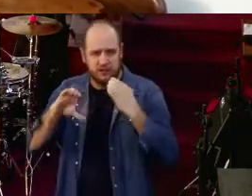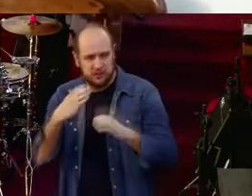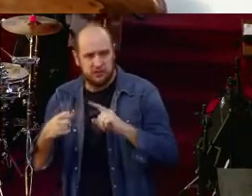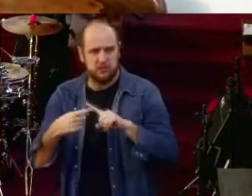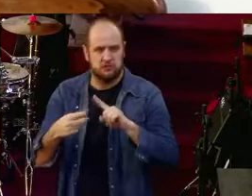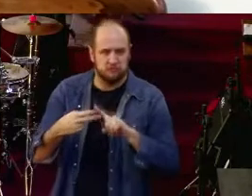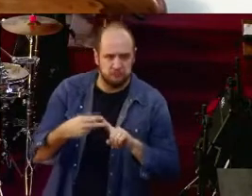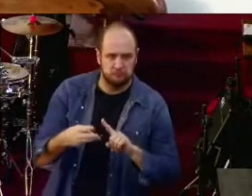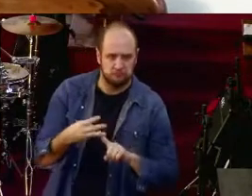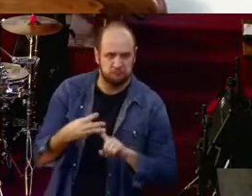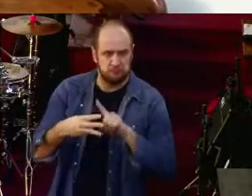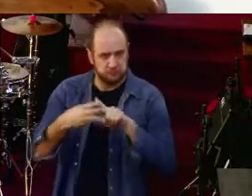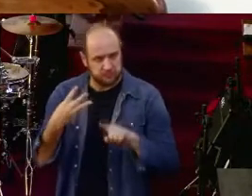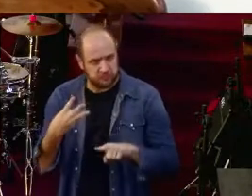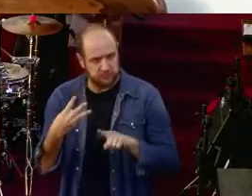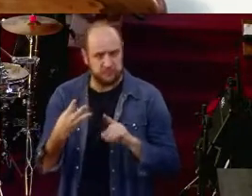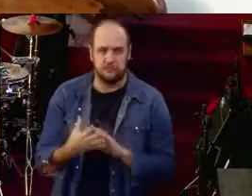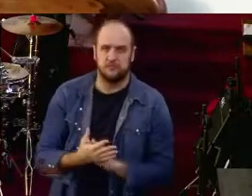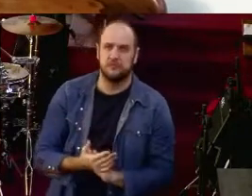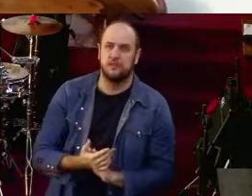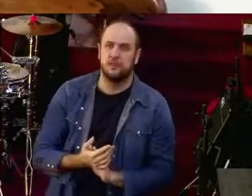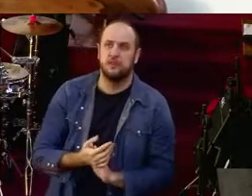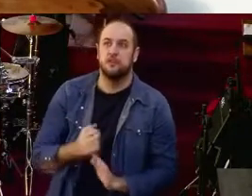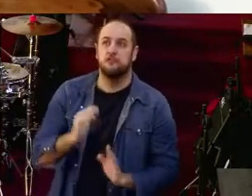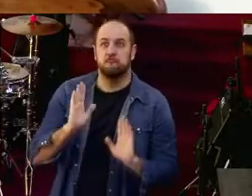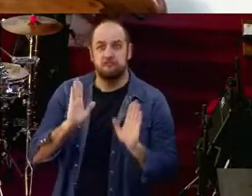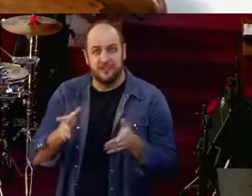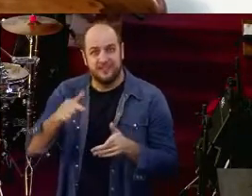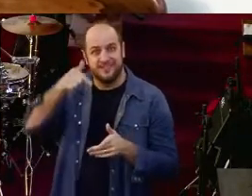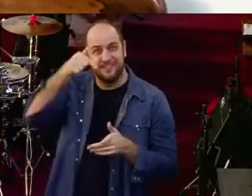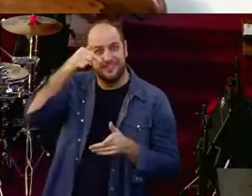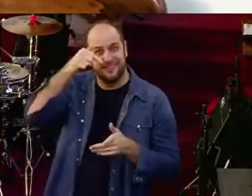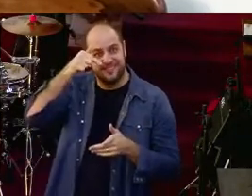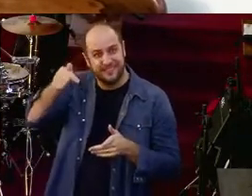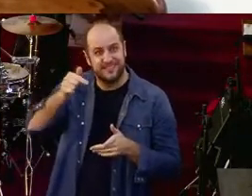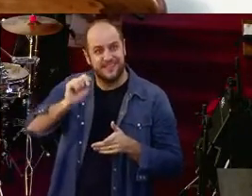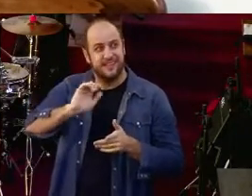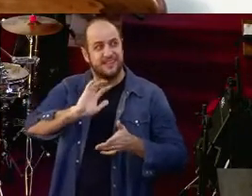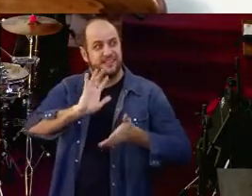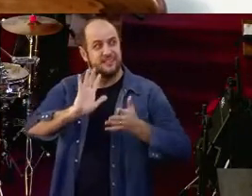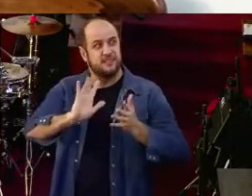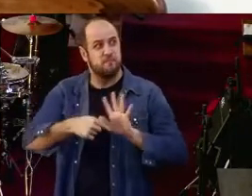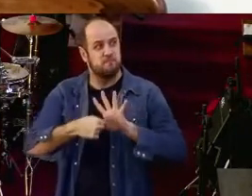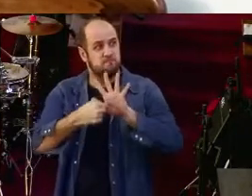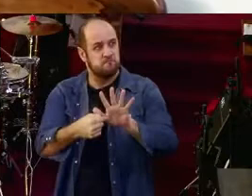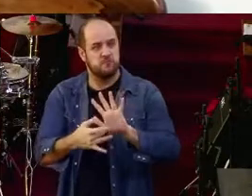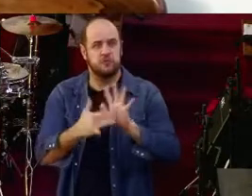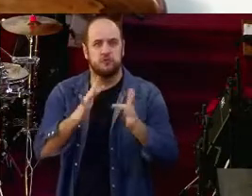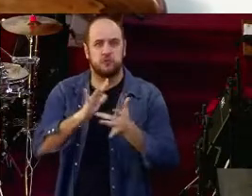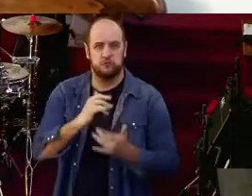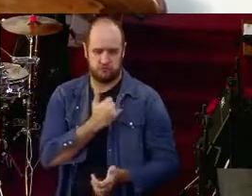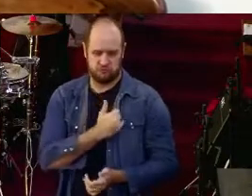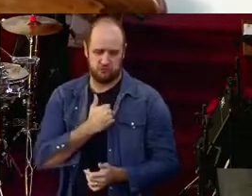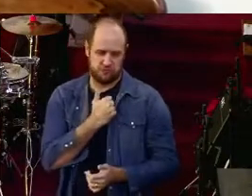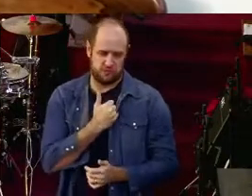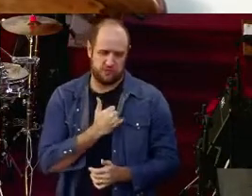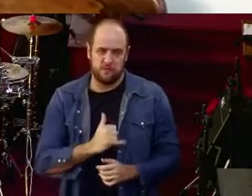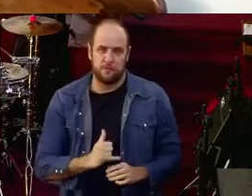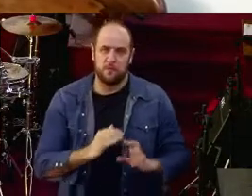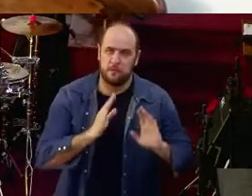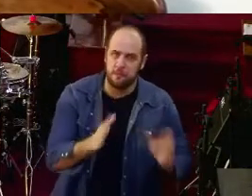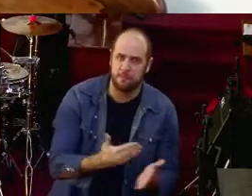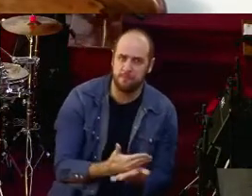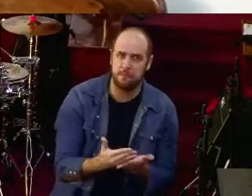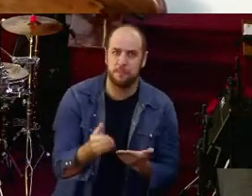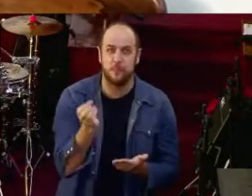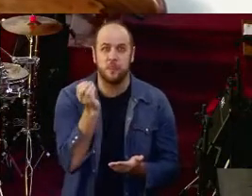Simeão, com os 7 sinais de Jesus no Evangelho de João, e agora começamos um novo